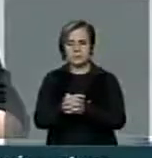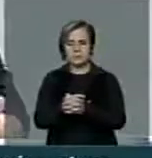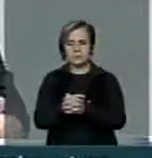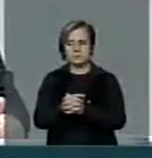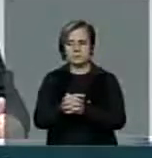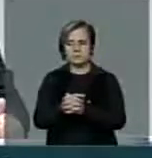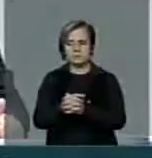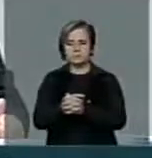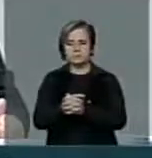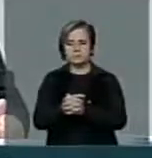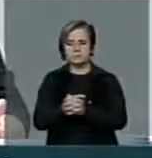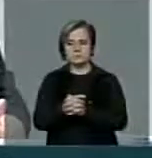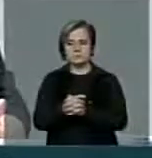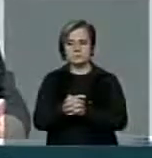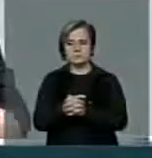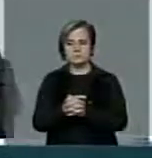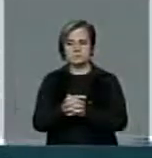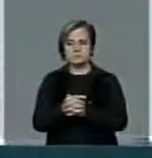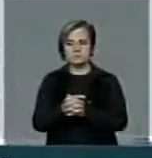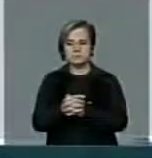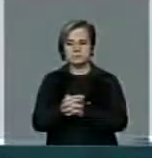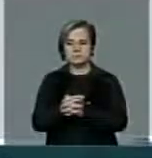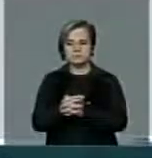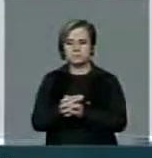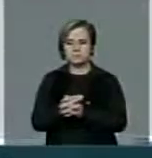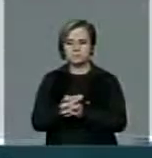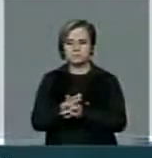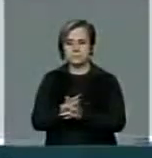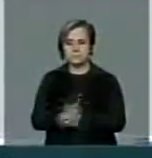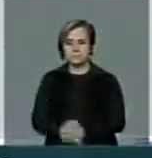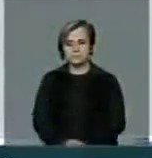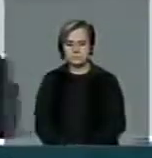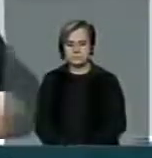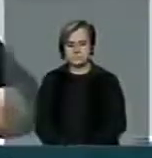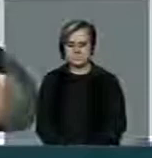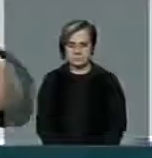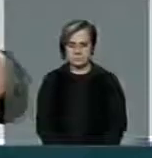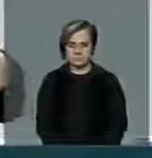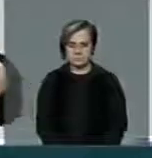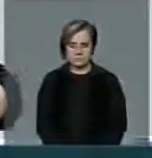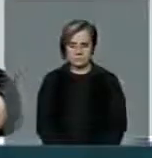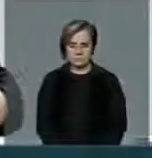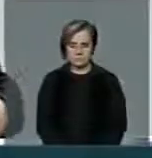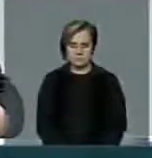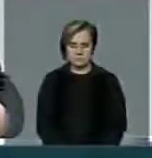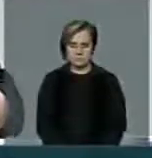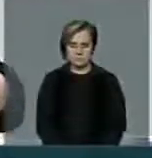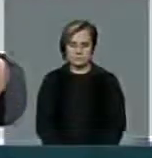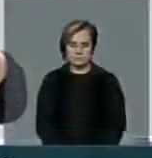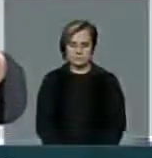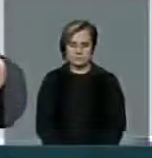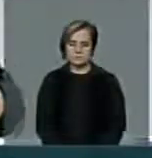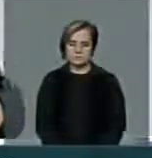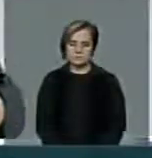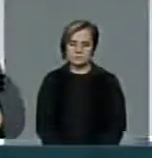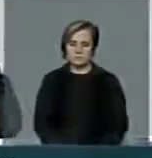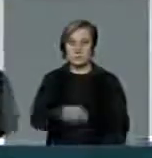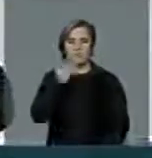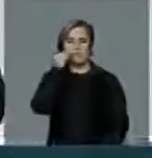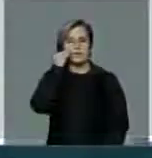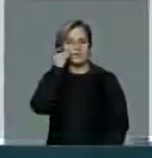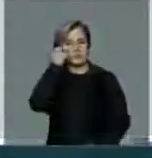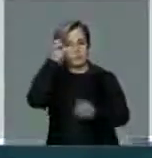ministra, todos falaram, garanta ela fazer isso. Senhores. Eu não estou falando para quem interessa a polêmica. Eu vou tentar ser mais